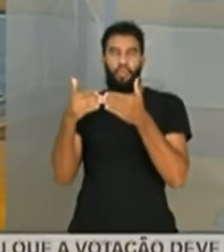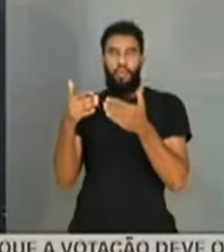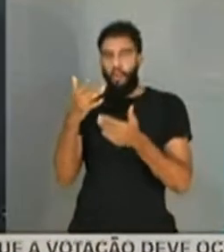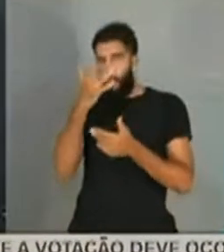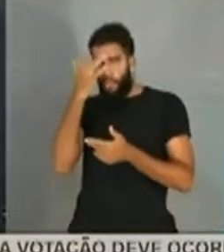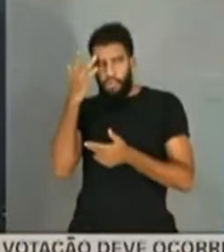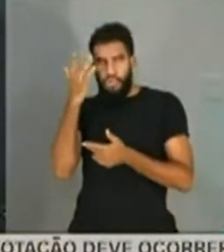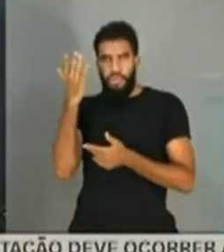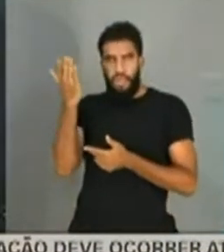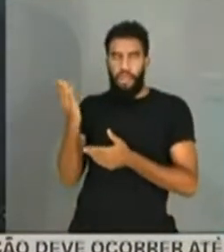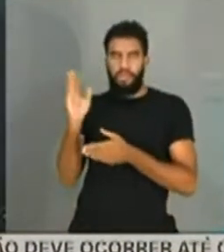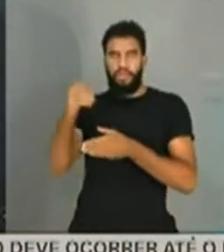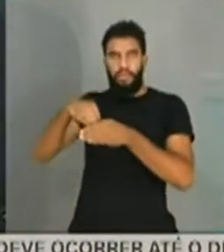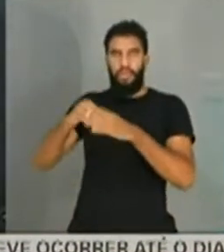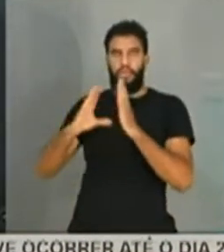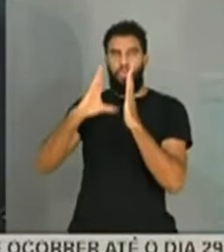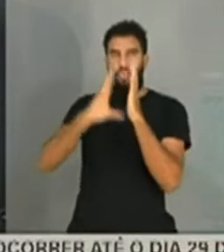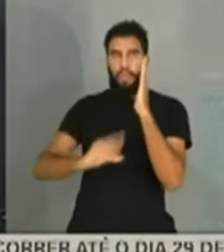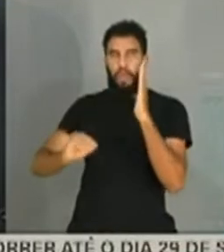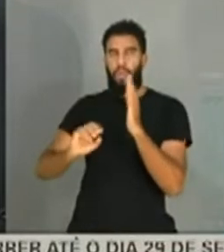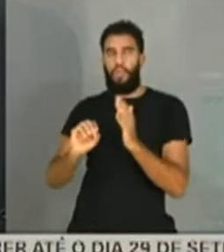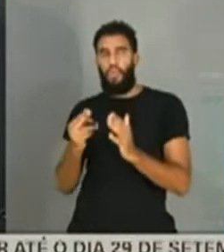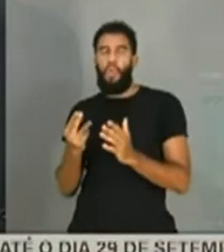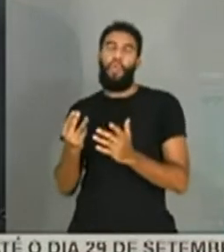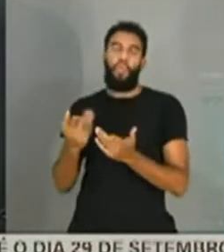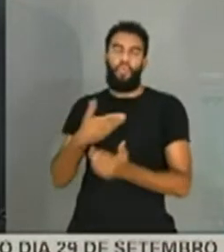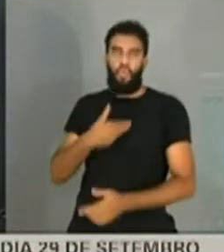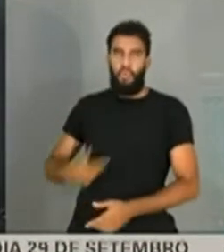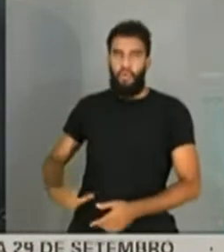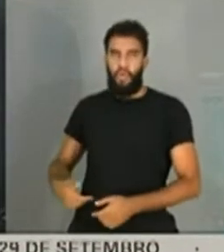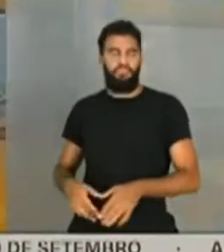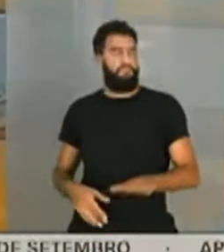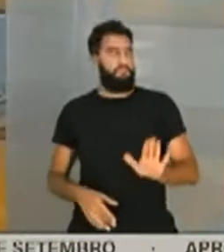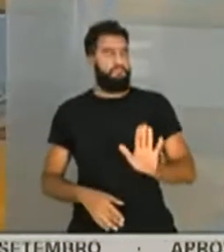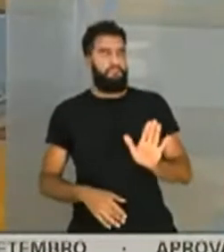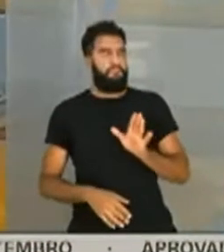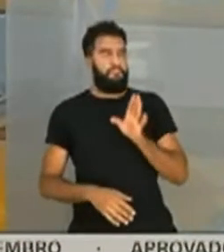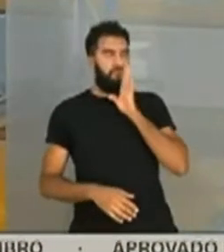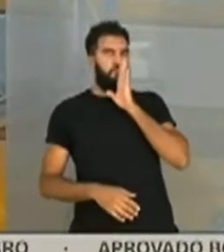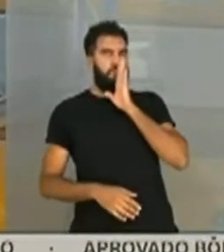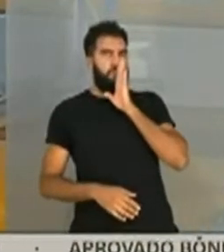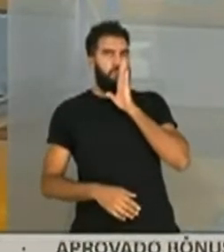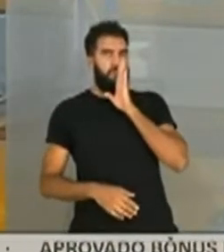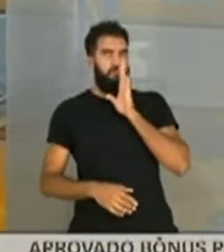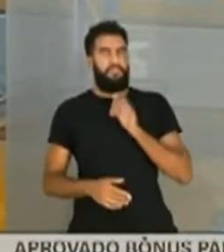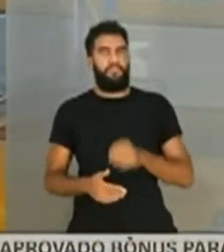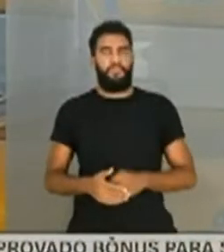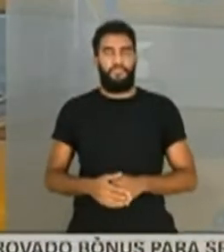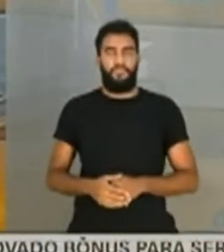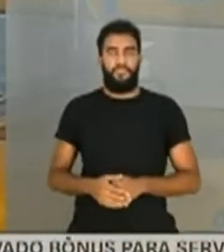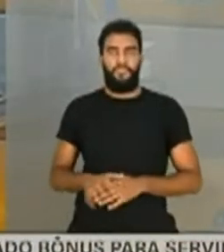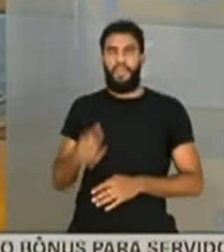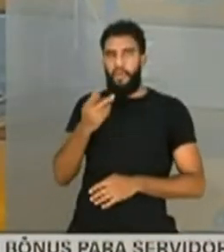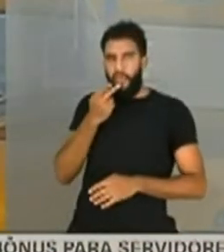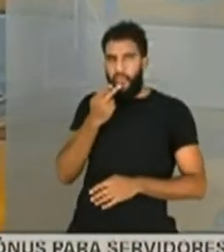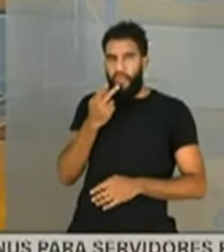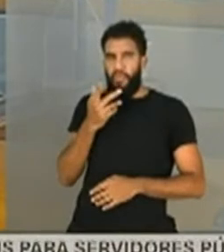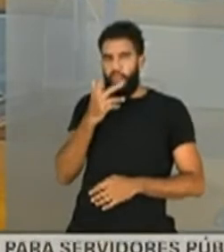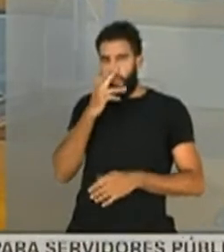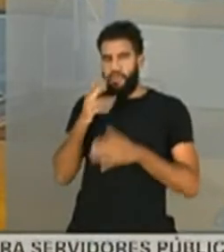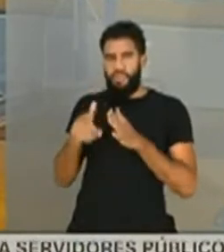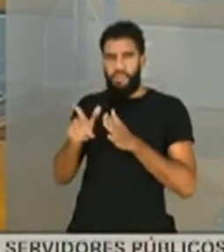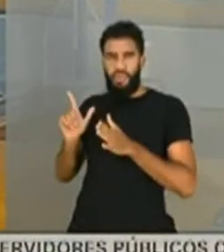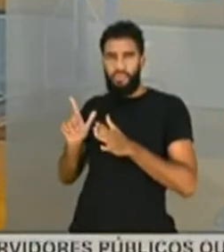federal? Senador, eu vou permanecer em silêncio também. Ok. O senhor falou há pouco tempo atrás, eu não lembro qual colega